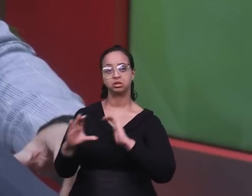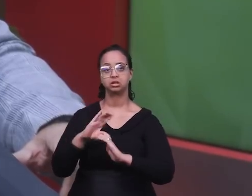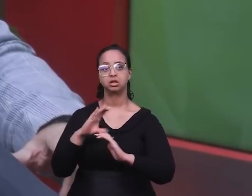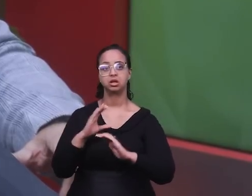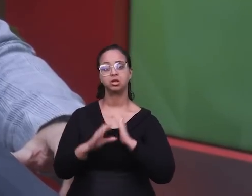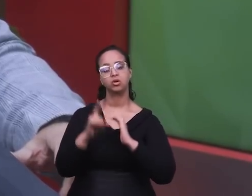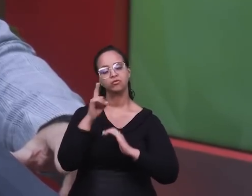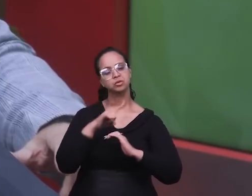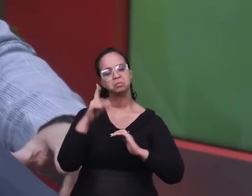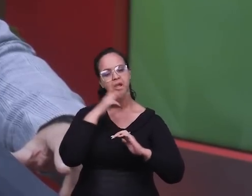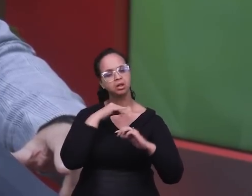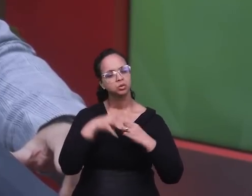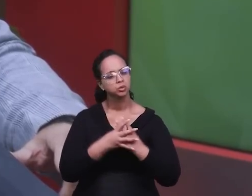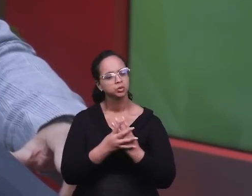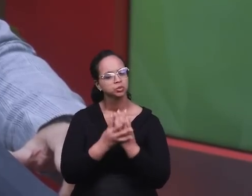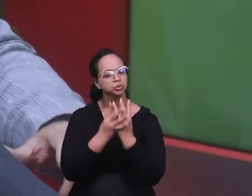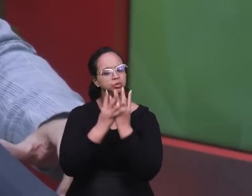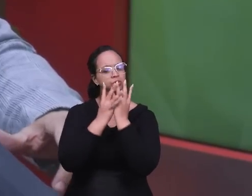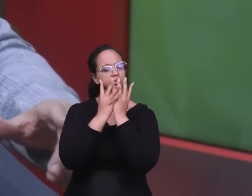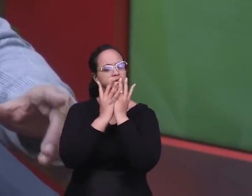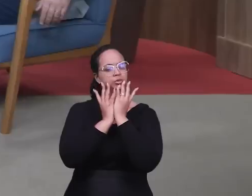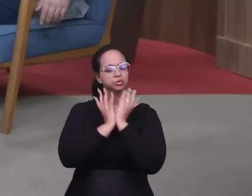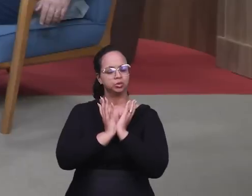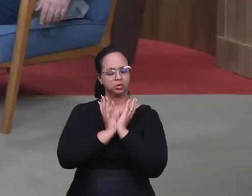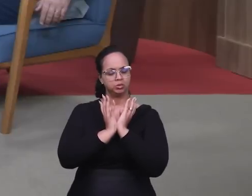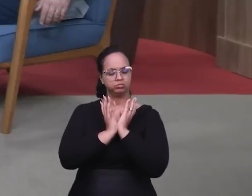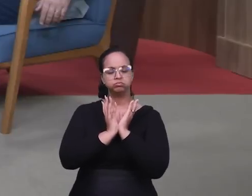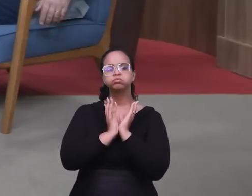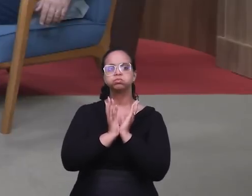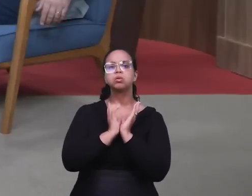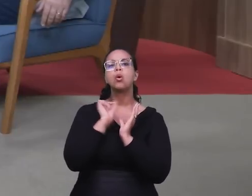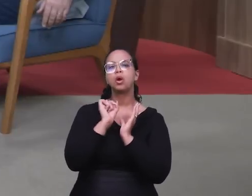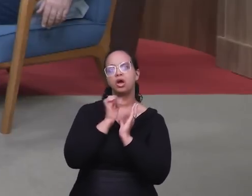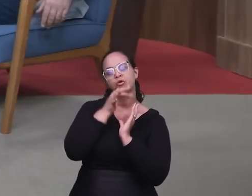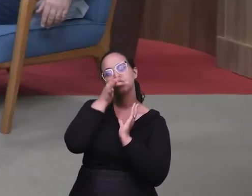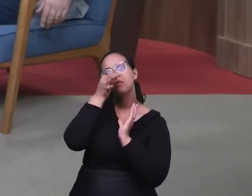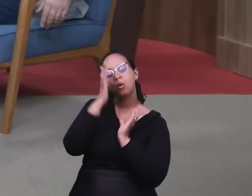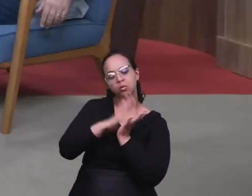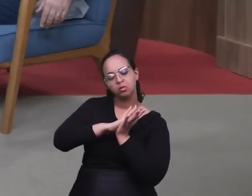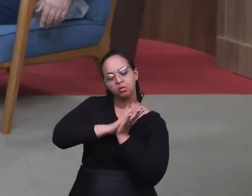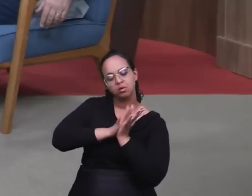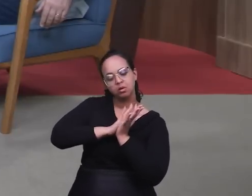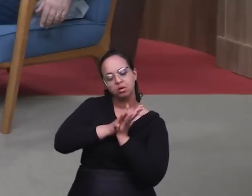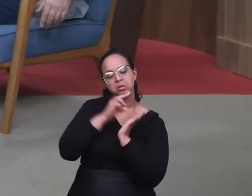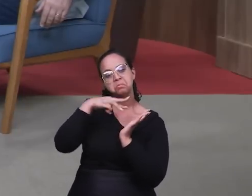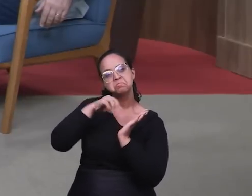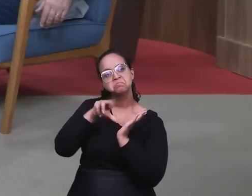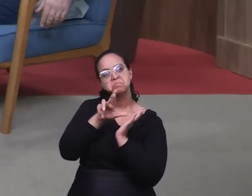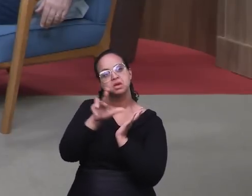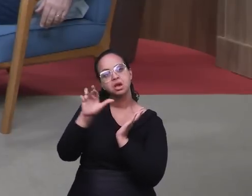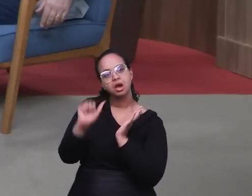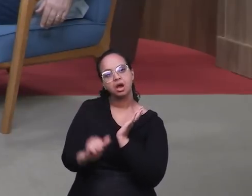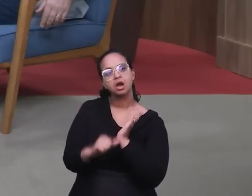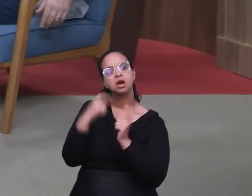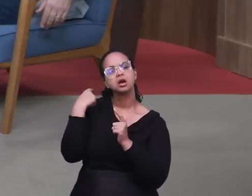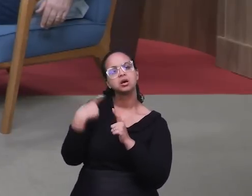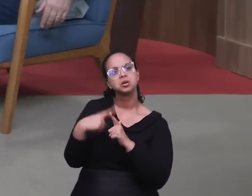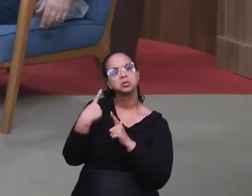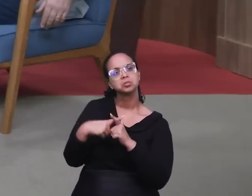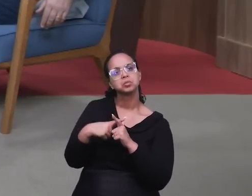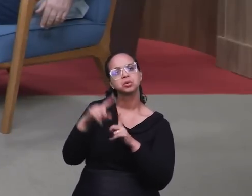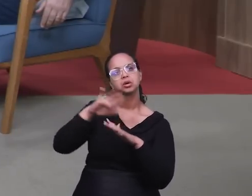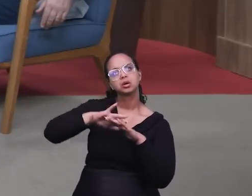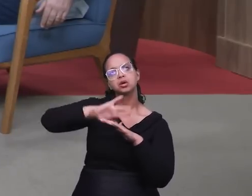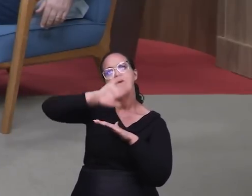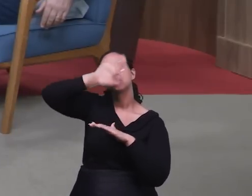trouxe para mim ramalhete de mirra. Então, o Senhor Jesus, ele foi no Getsêmani,